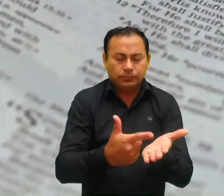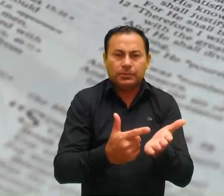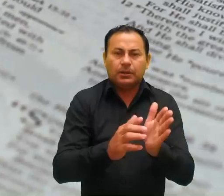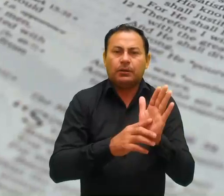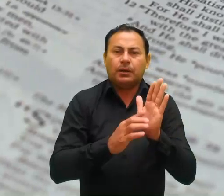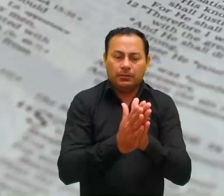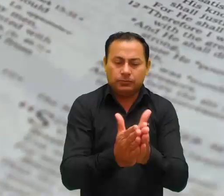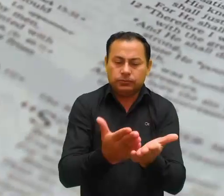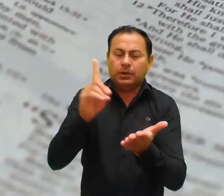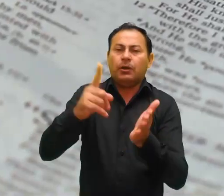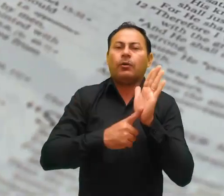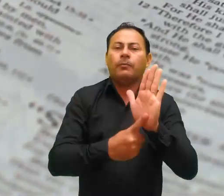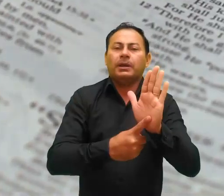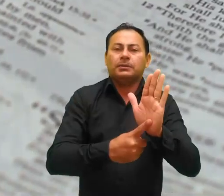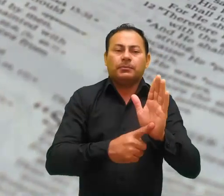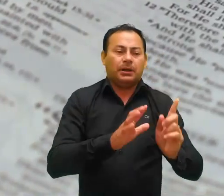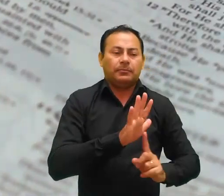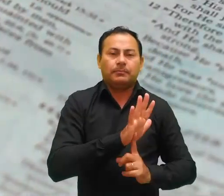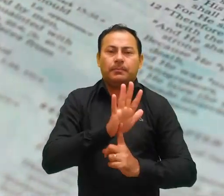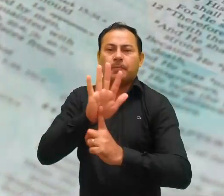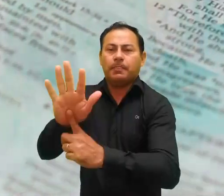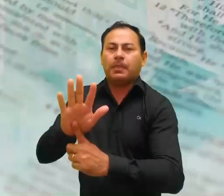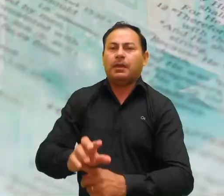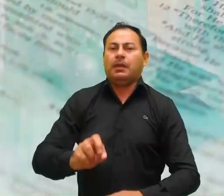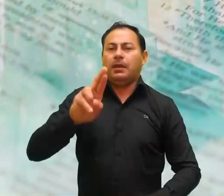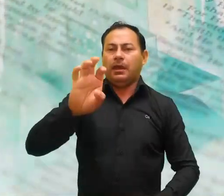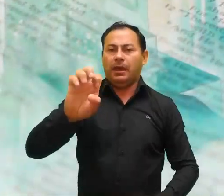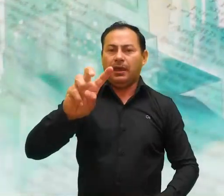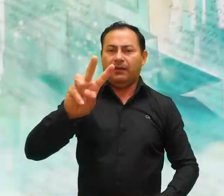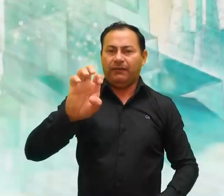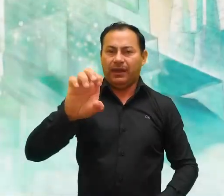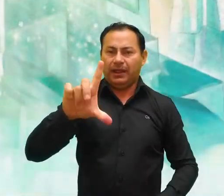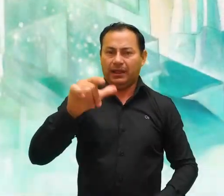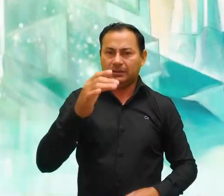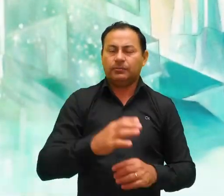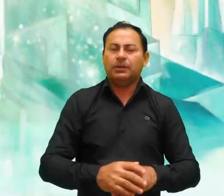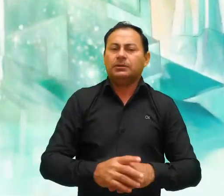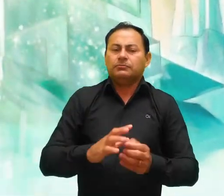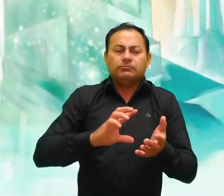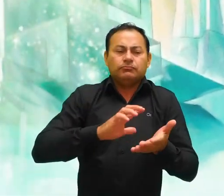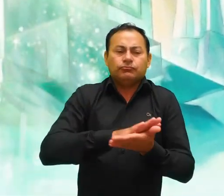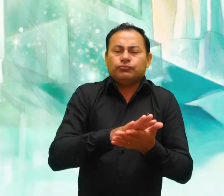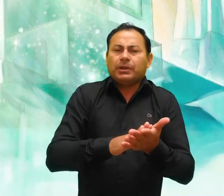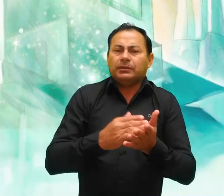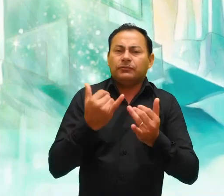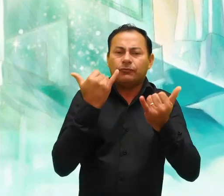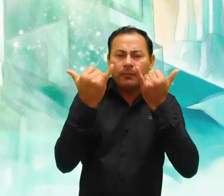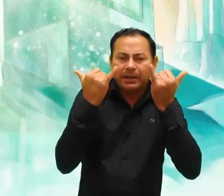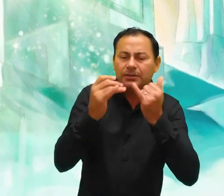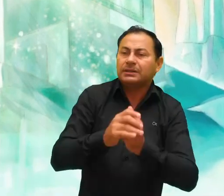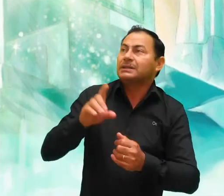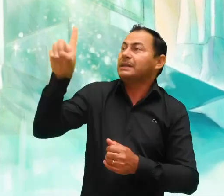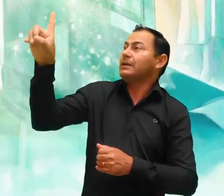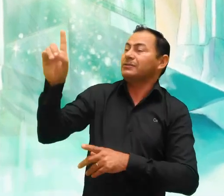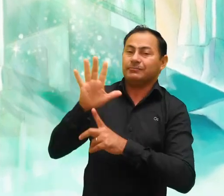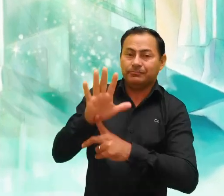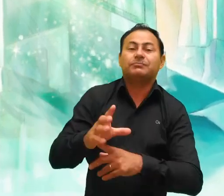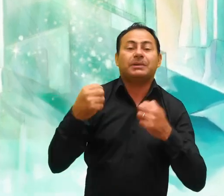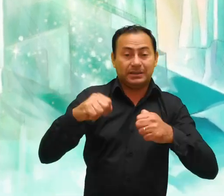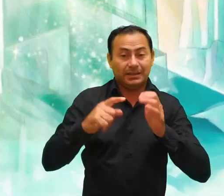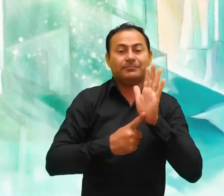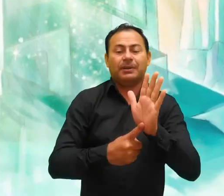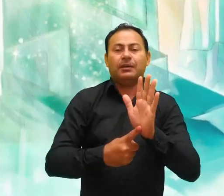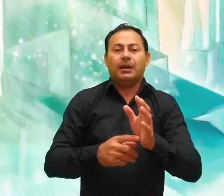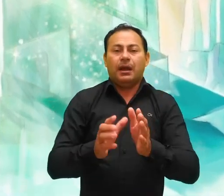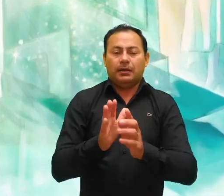uma revelação sobre a qual não teríamos nenhuma informação se Deus não nos tivesse revelado. A palavra revelação tem o